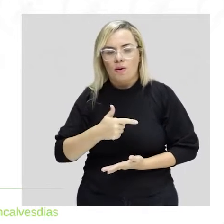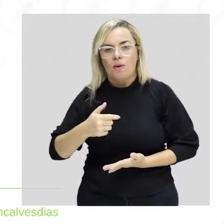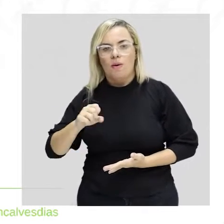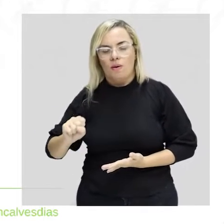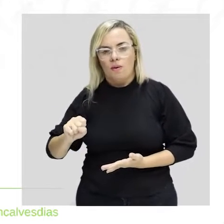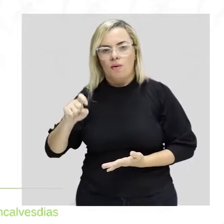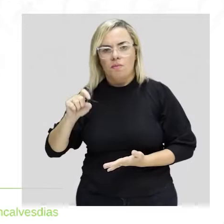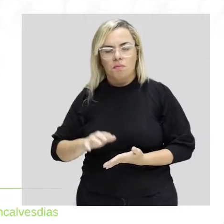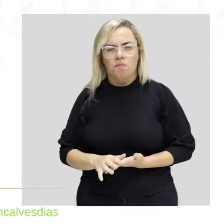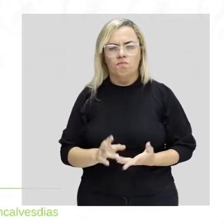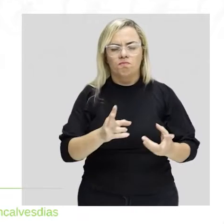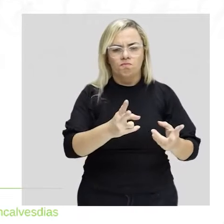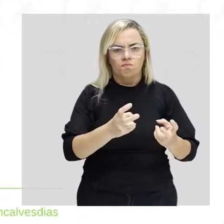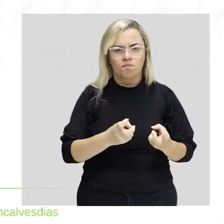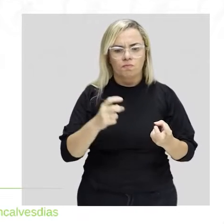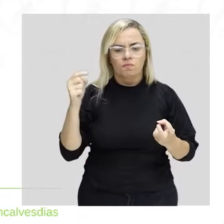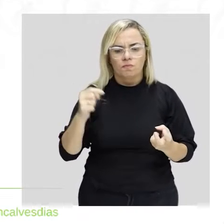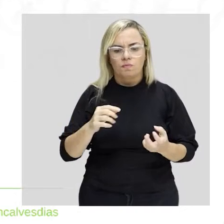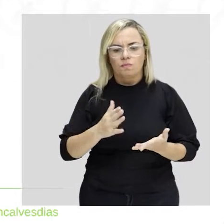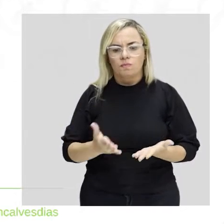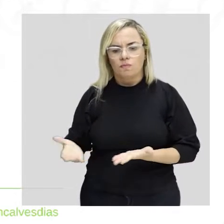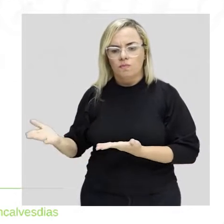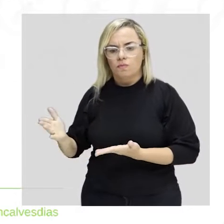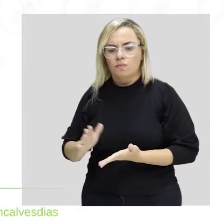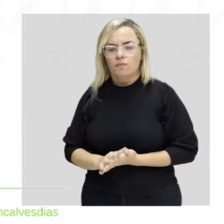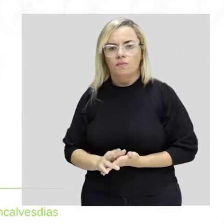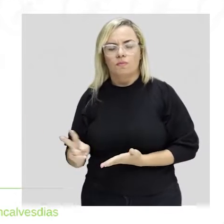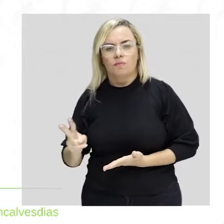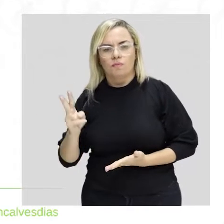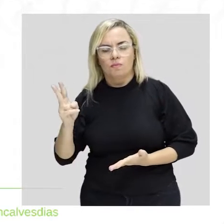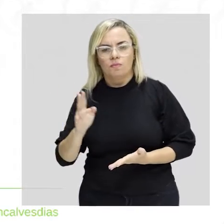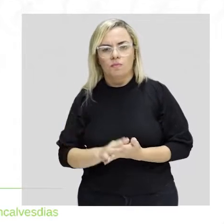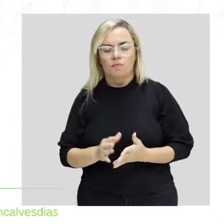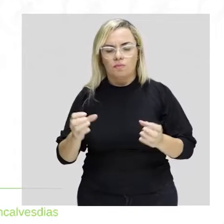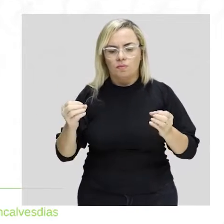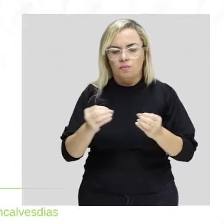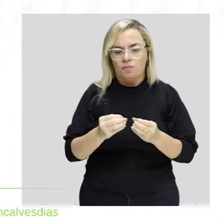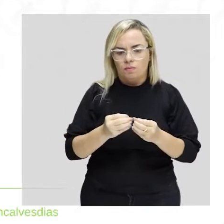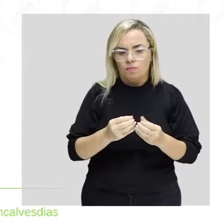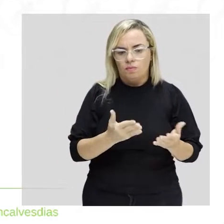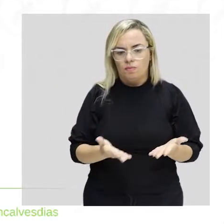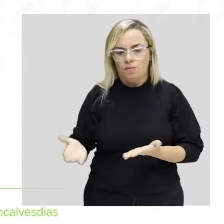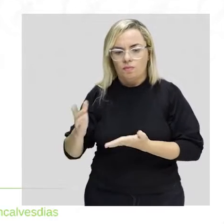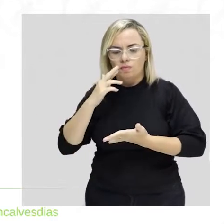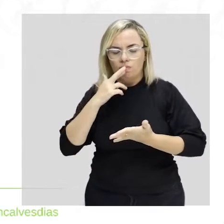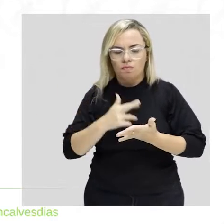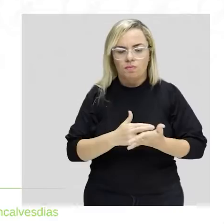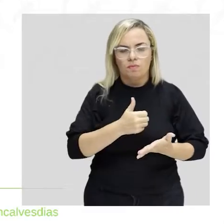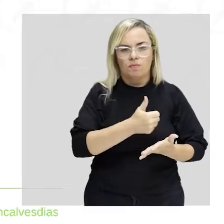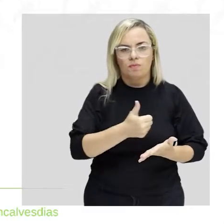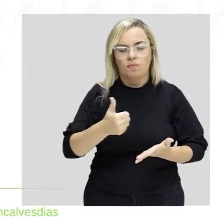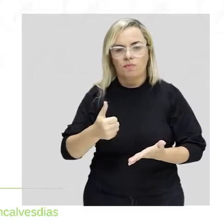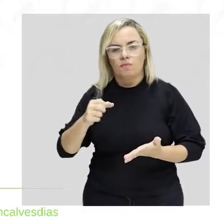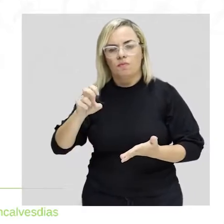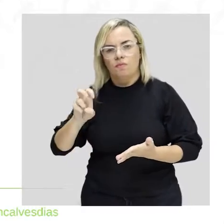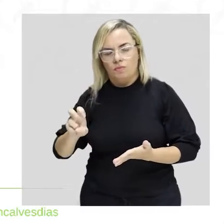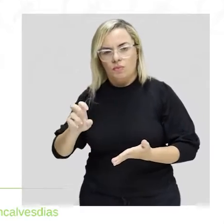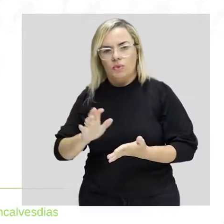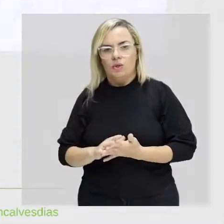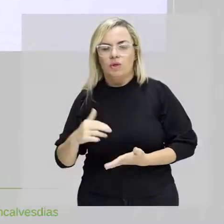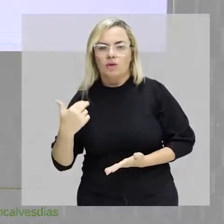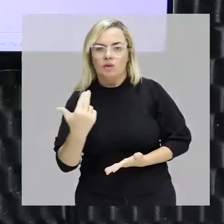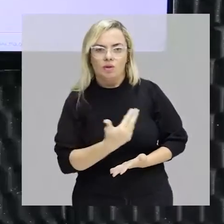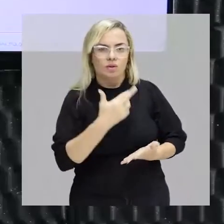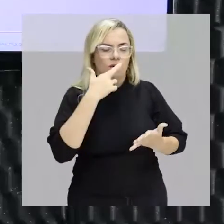114,28. Perceba, né, que esse valor está próximo de 115, que é o nosso